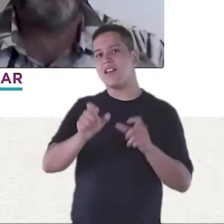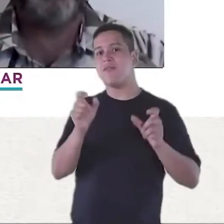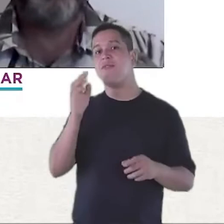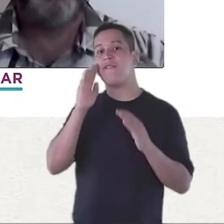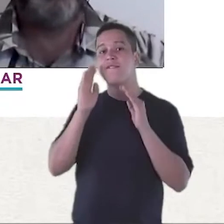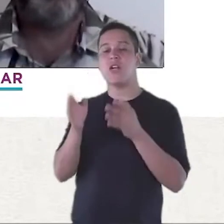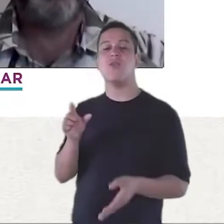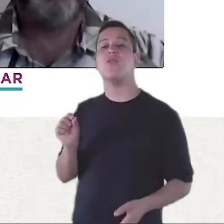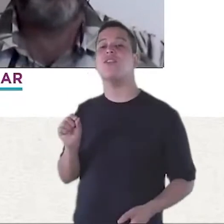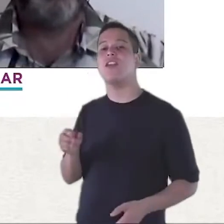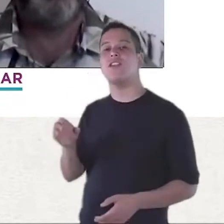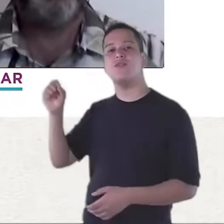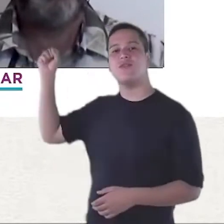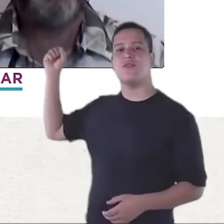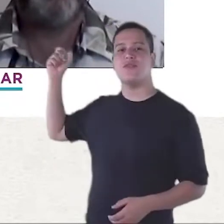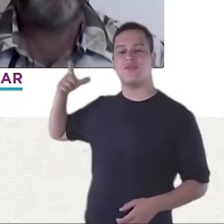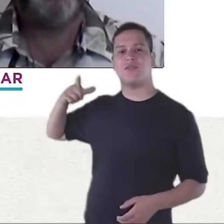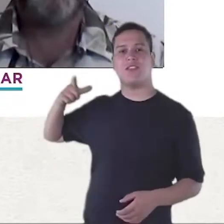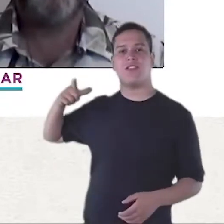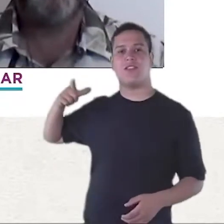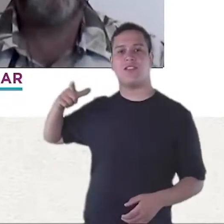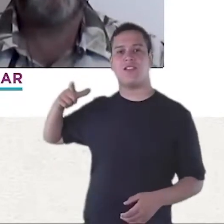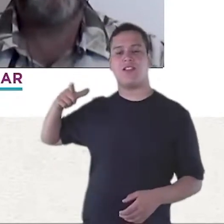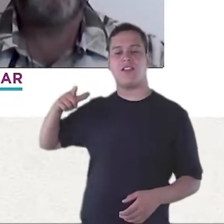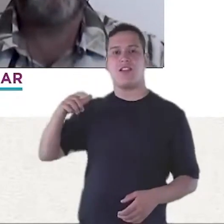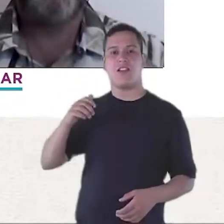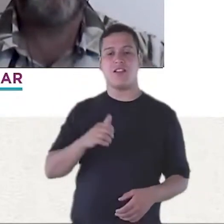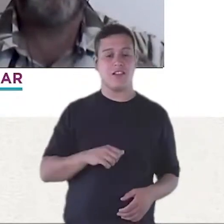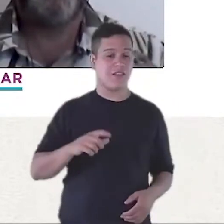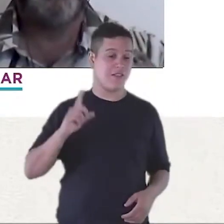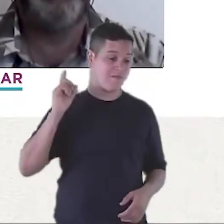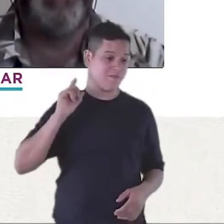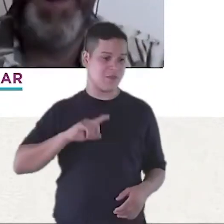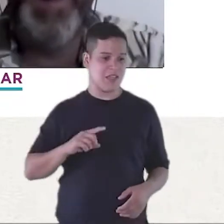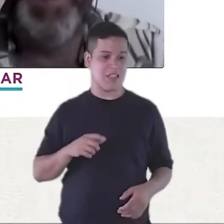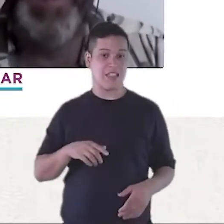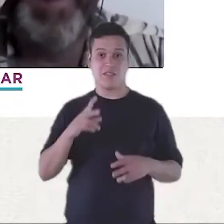luz. Nossa, que lindo! Outro guardanapo, guardanapo, guardanapo.